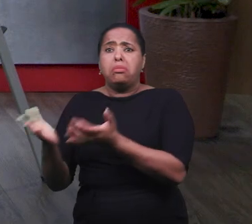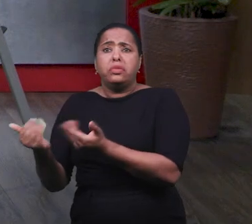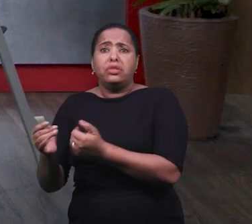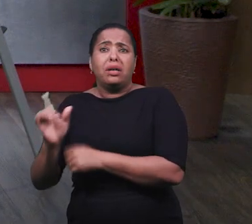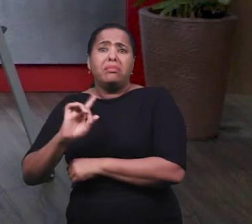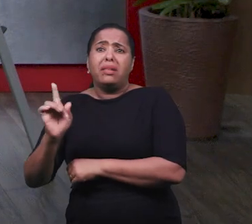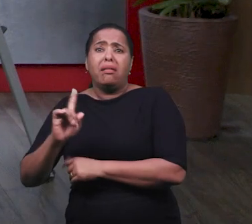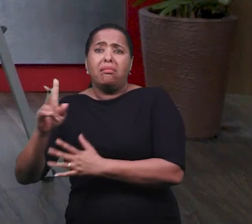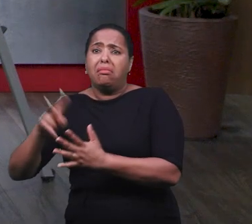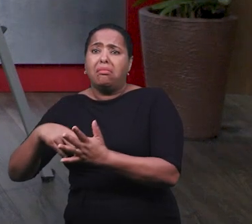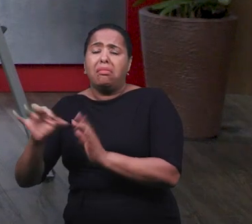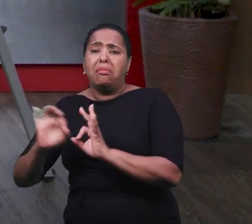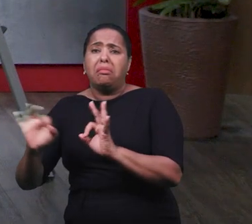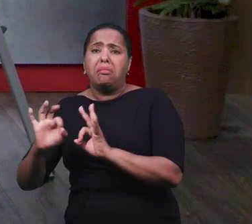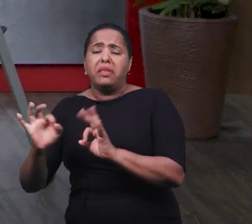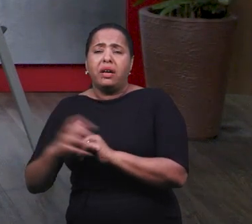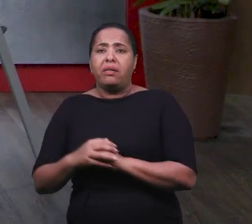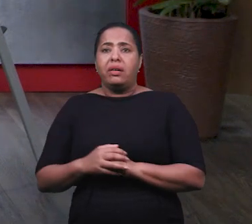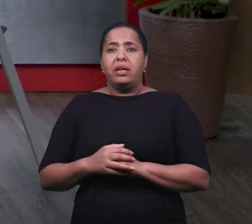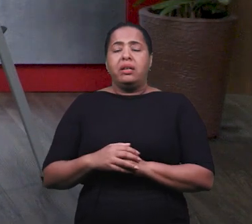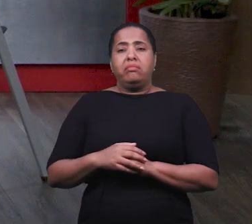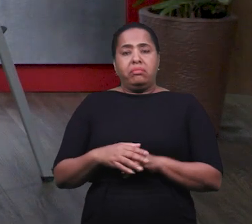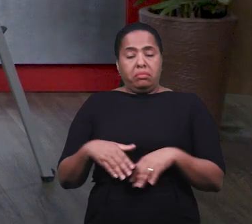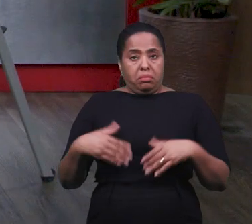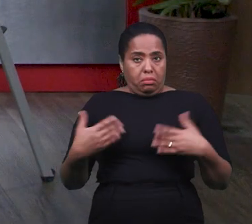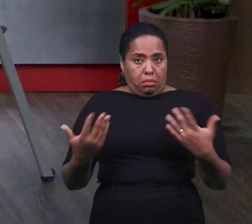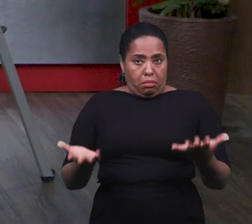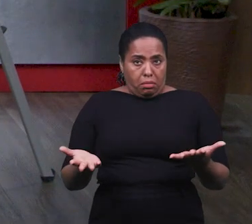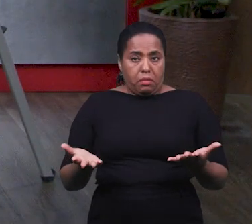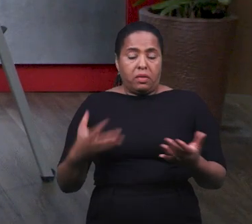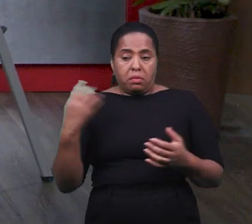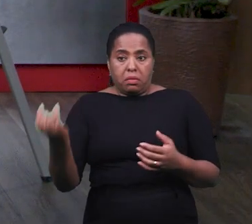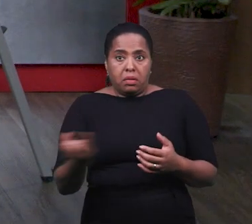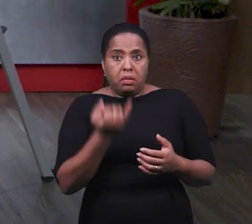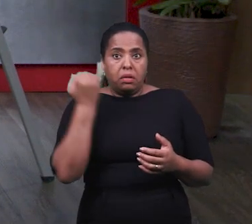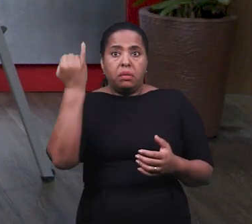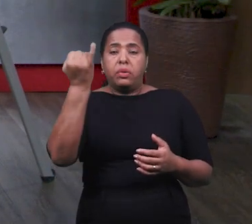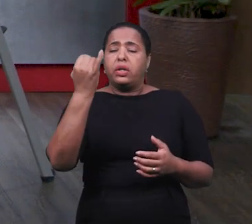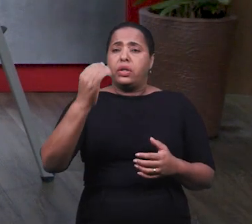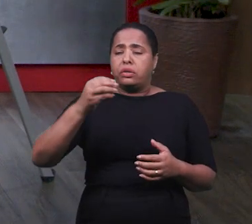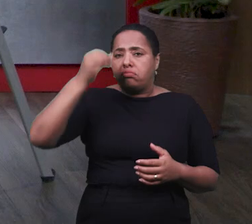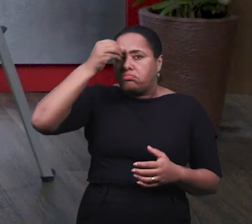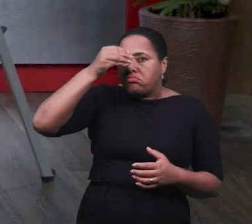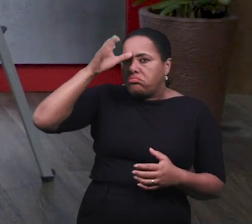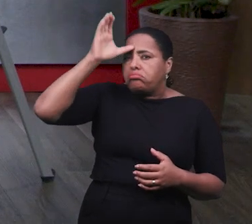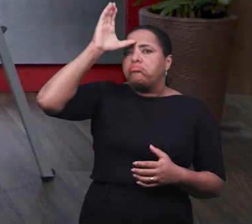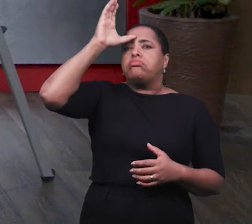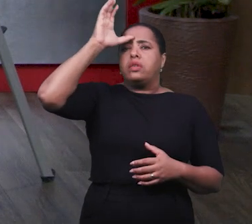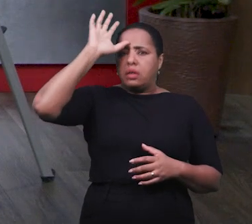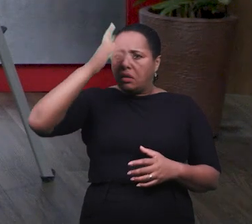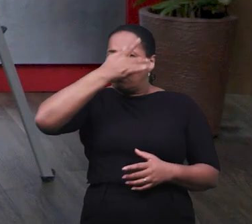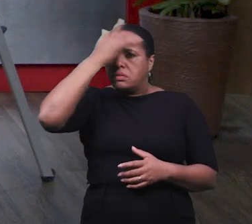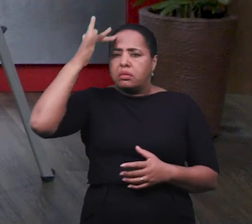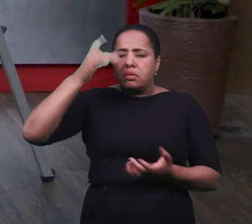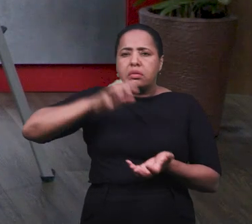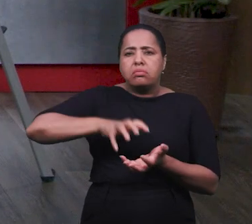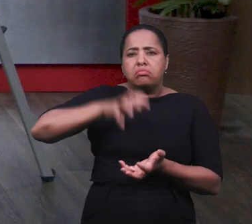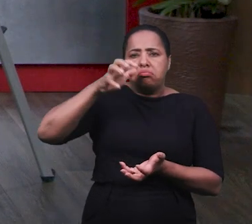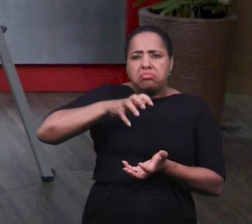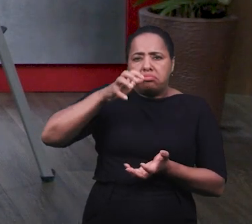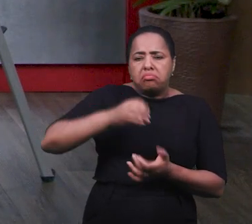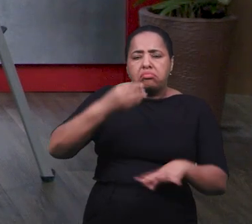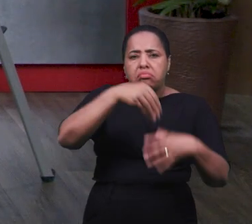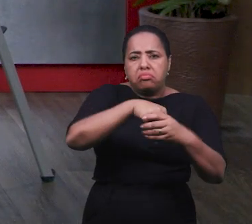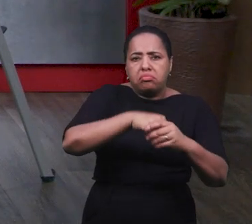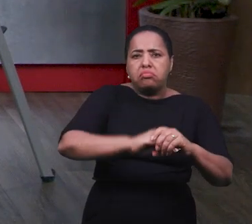quase não fazem isso, né? Então, essa parte também da importância do conhecimento que esses idosos têm nos locais